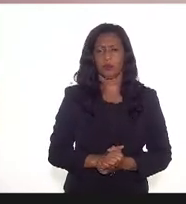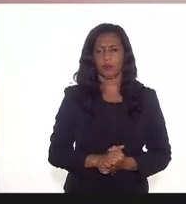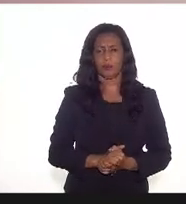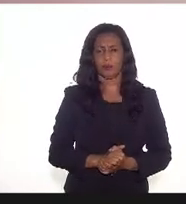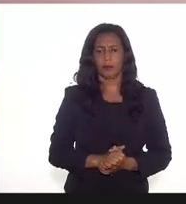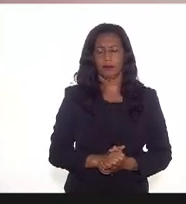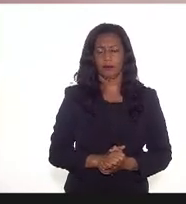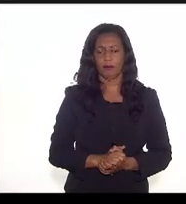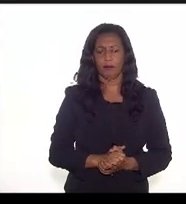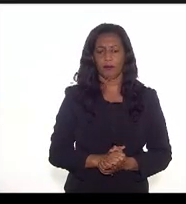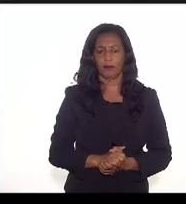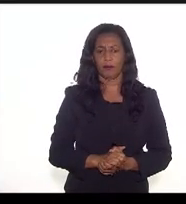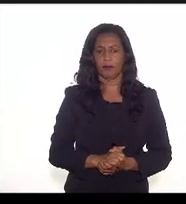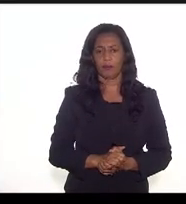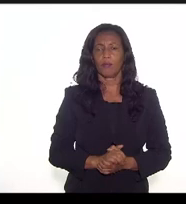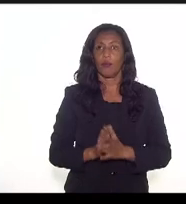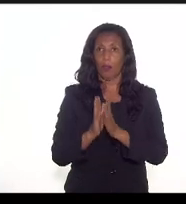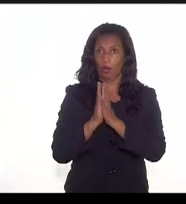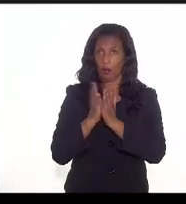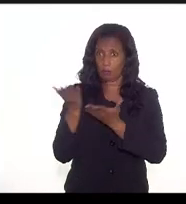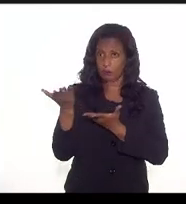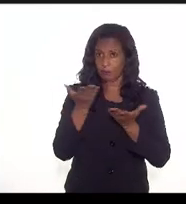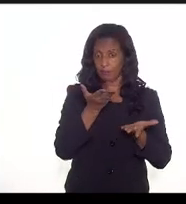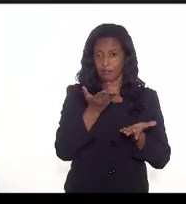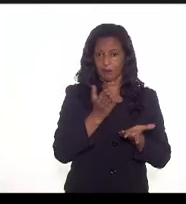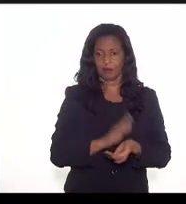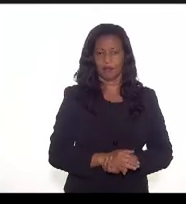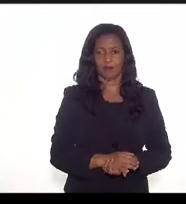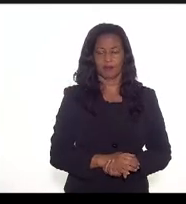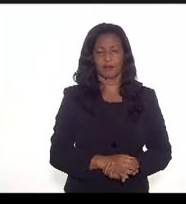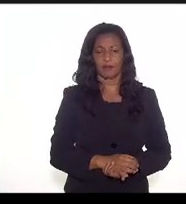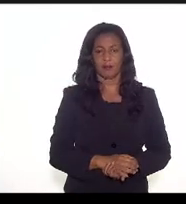seria o direto agora. Por favor, doutor Rafael.